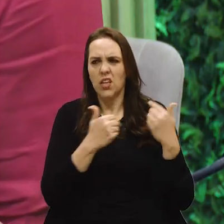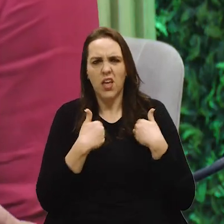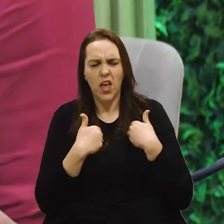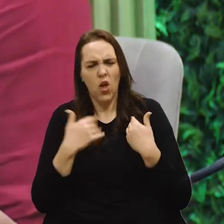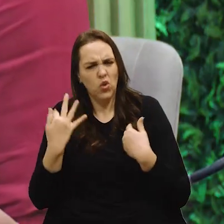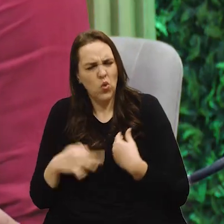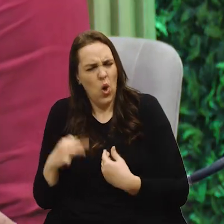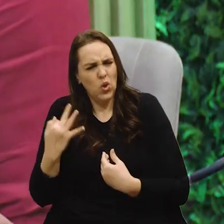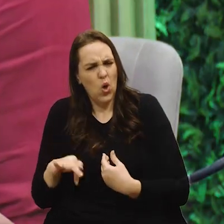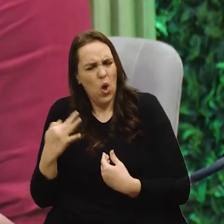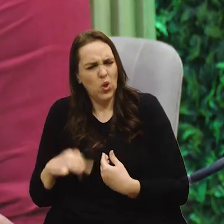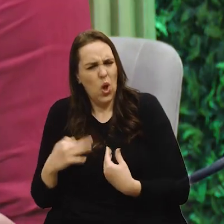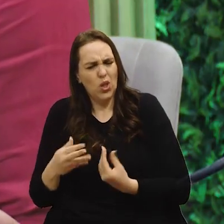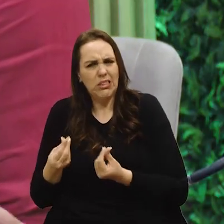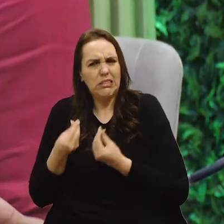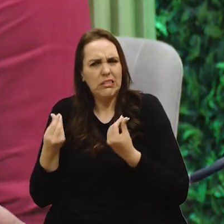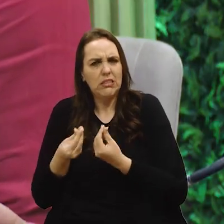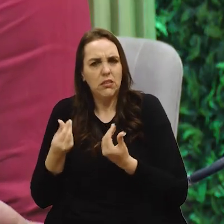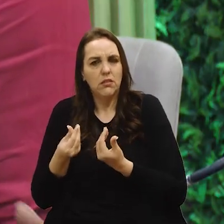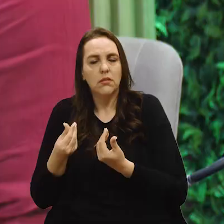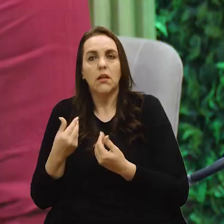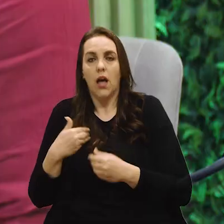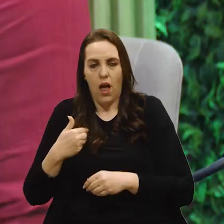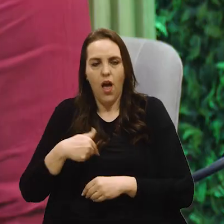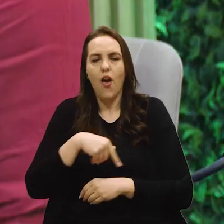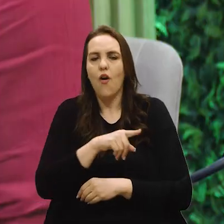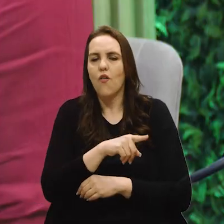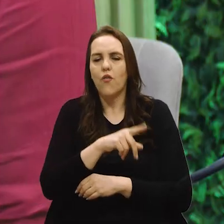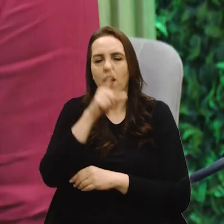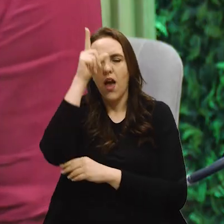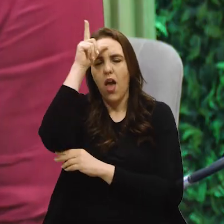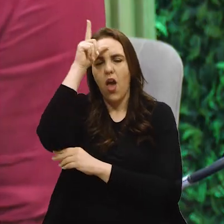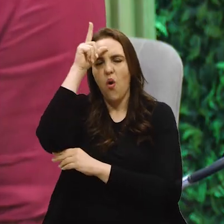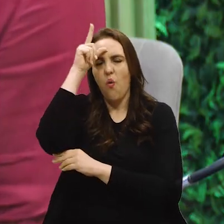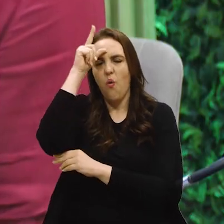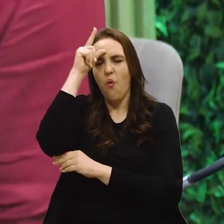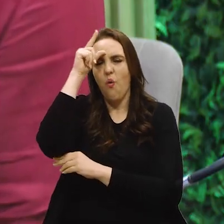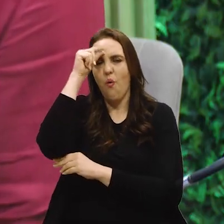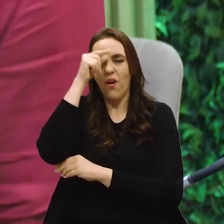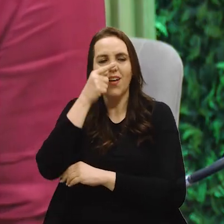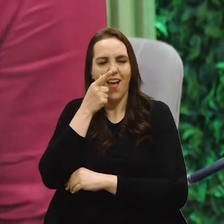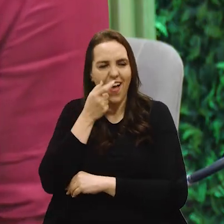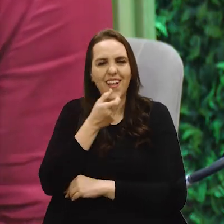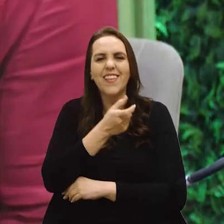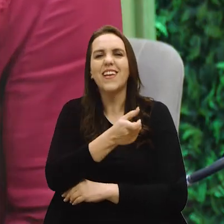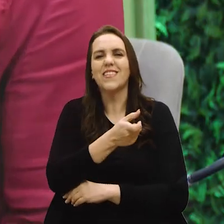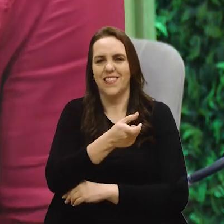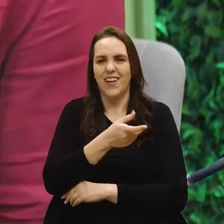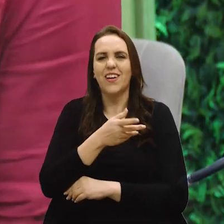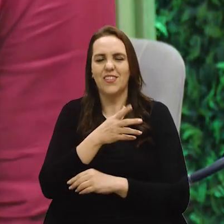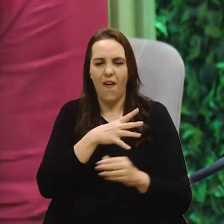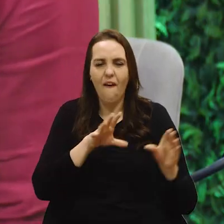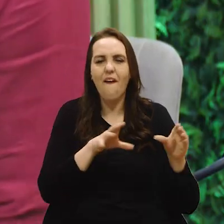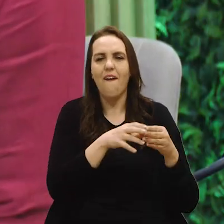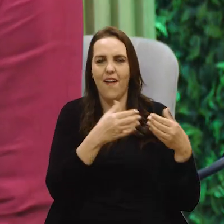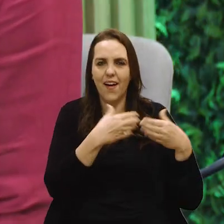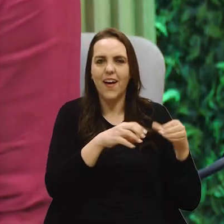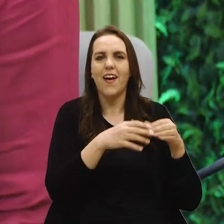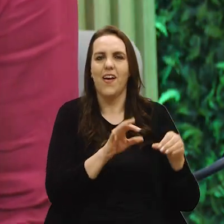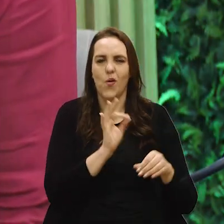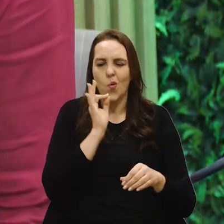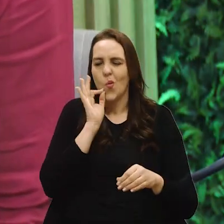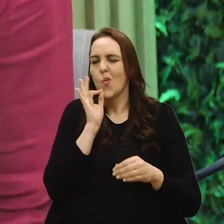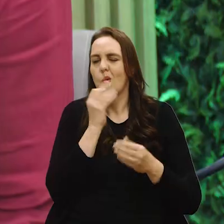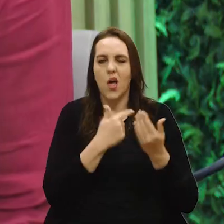perder, porque de tanta dor que eu sentia. E aí eu fui lá e me anestesiei. E achei aquilo interessante. E o tempo